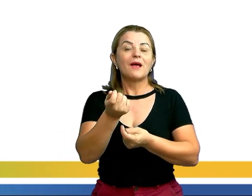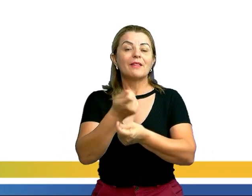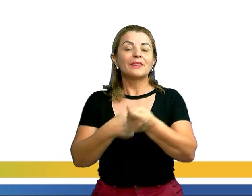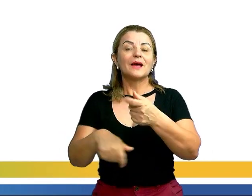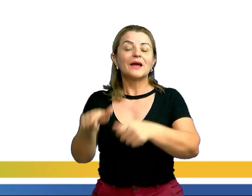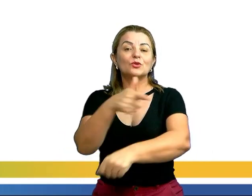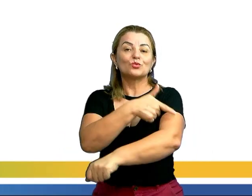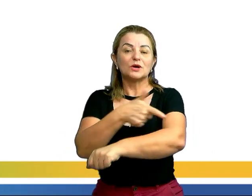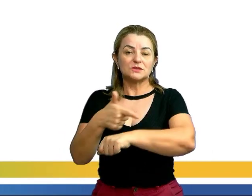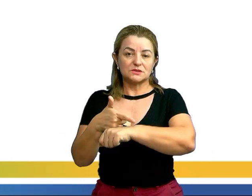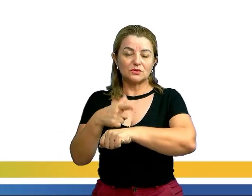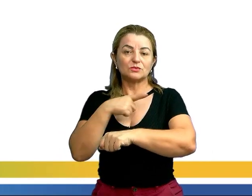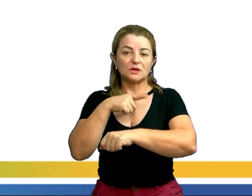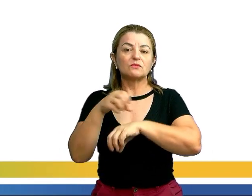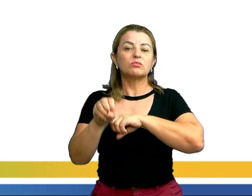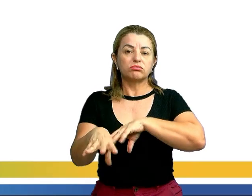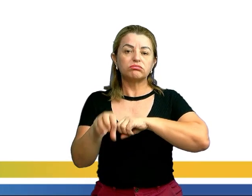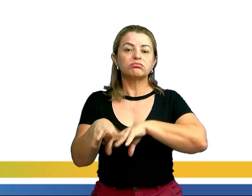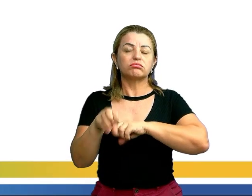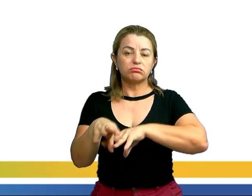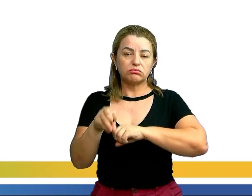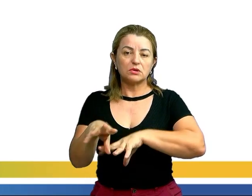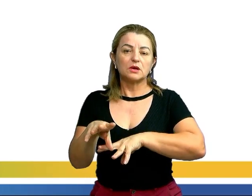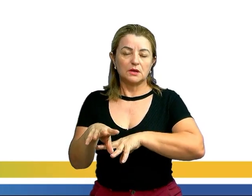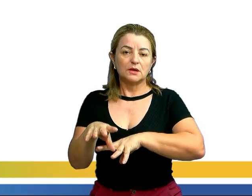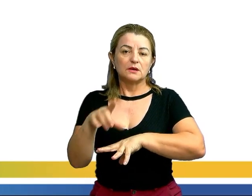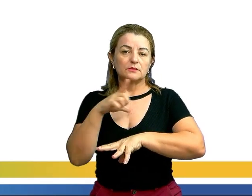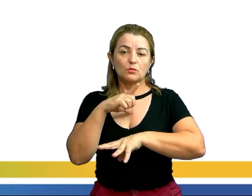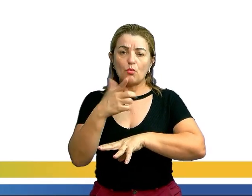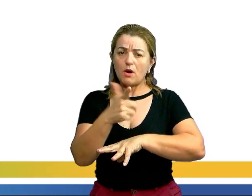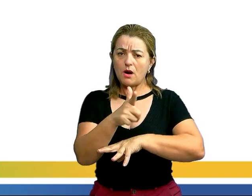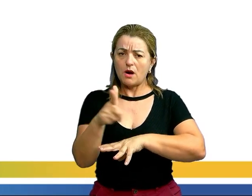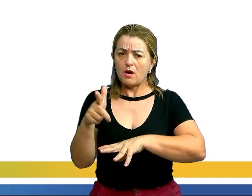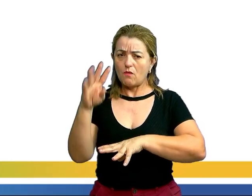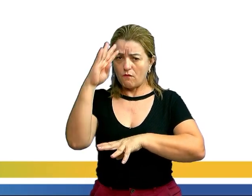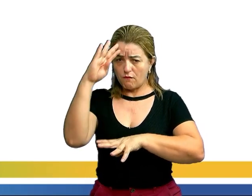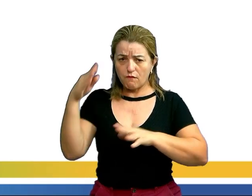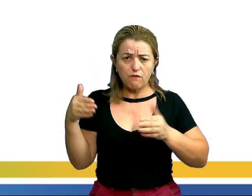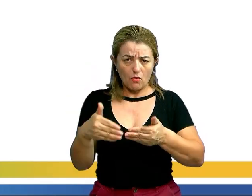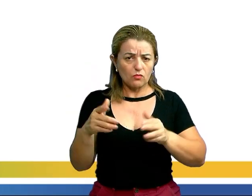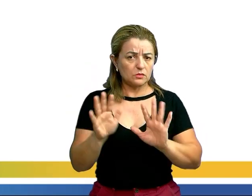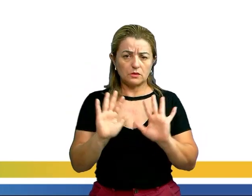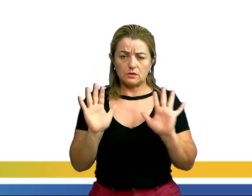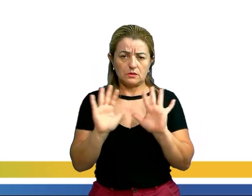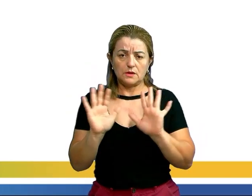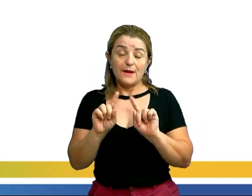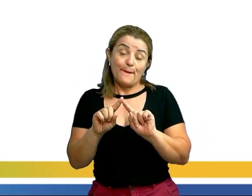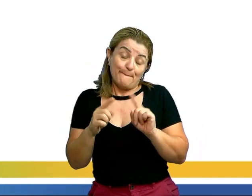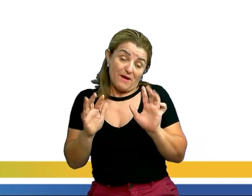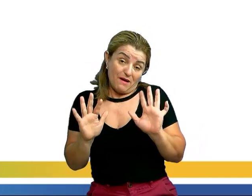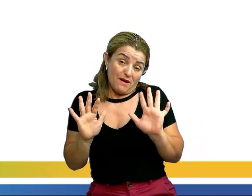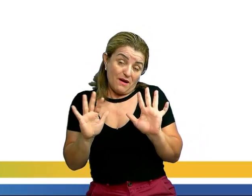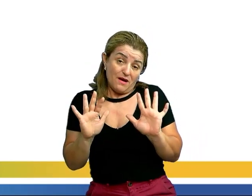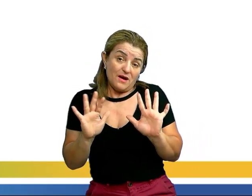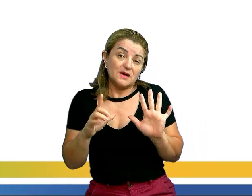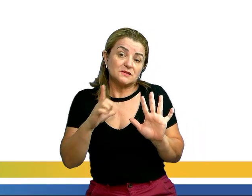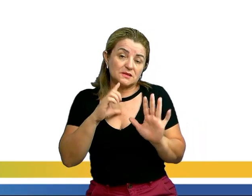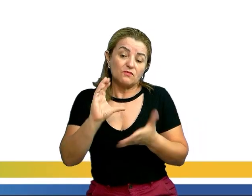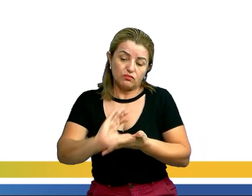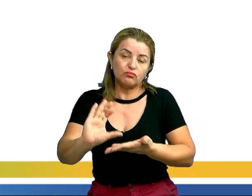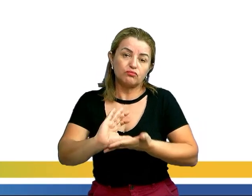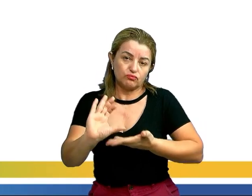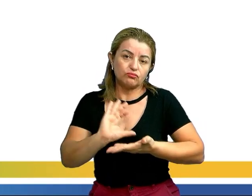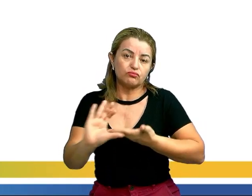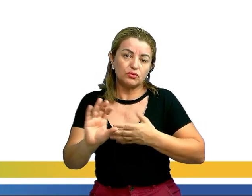muitos, né? Não era o principal foco, né? Lá do plano de metas não era a educação, mas teve sim alguns